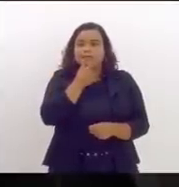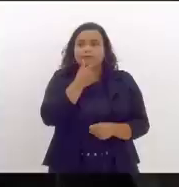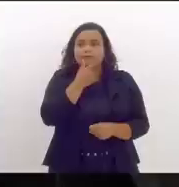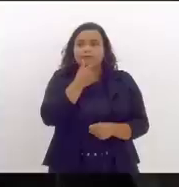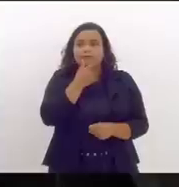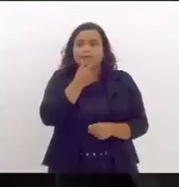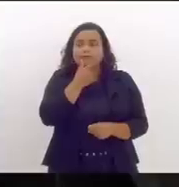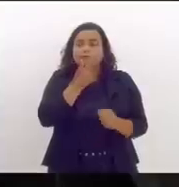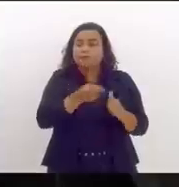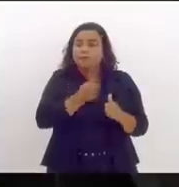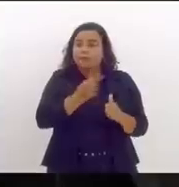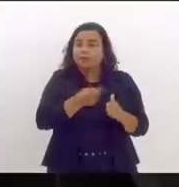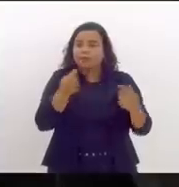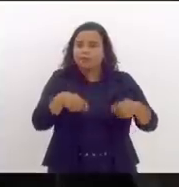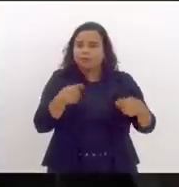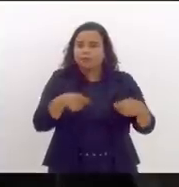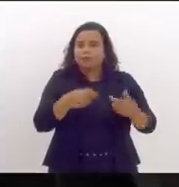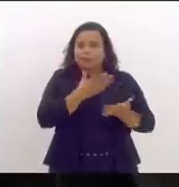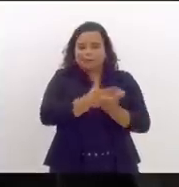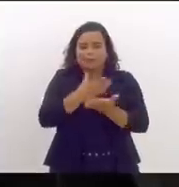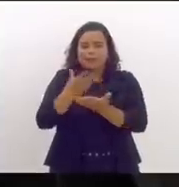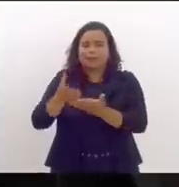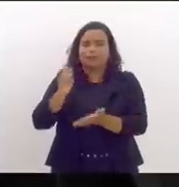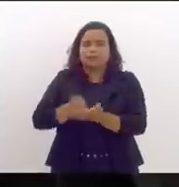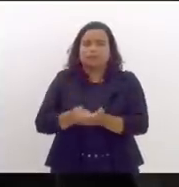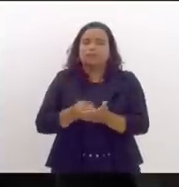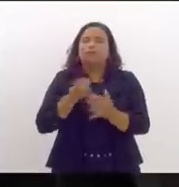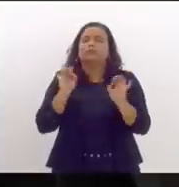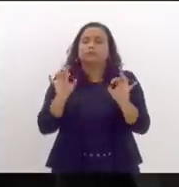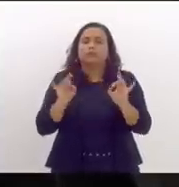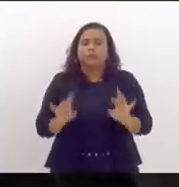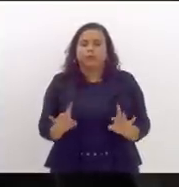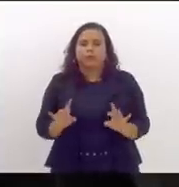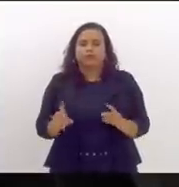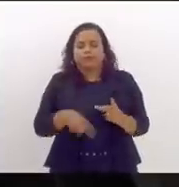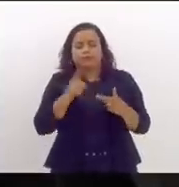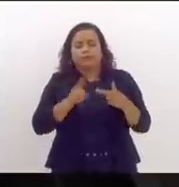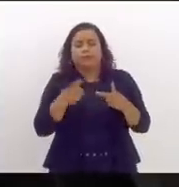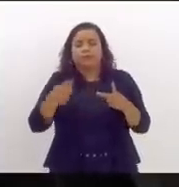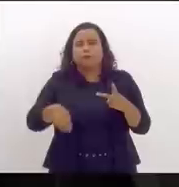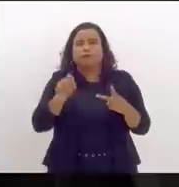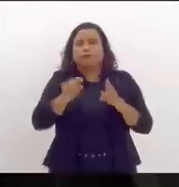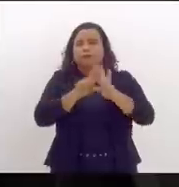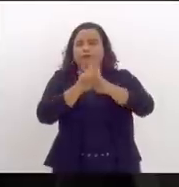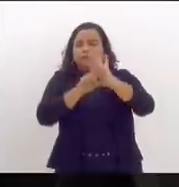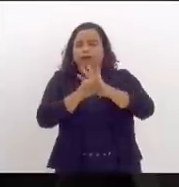precisa primeiro cumpriu o parcelamento e segundo verificar